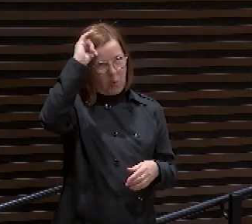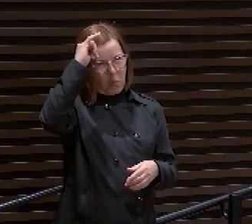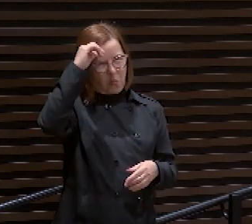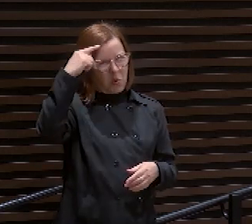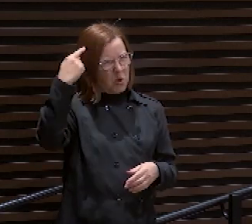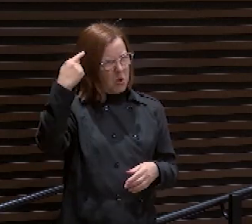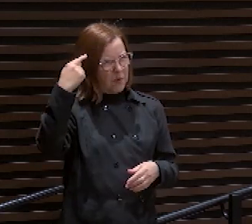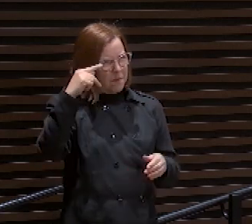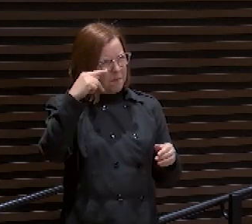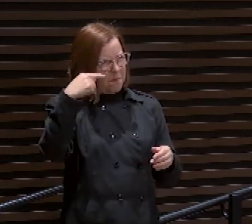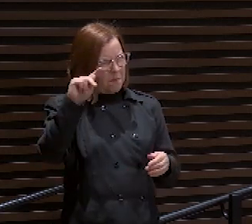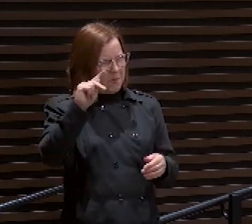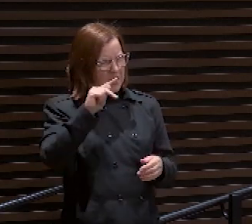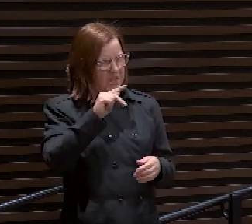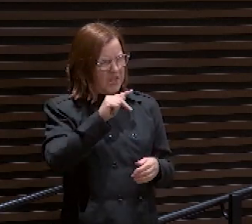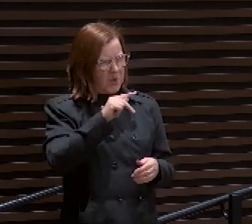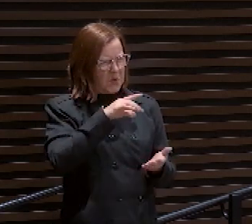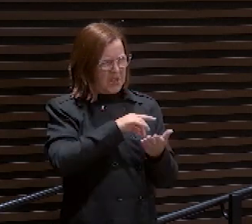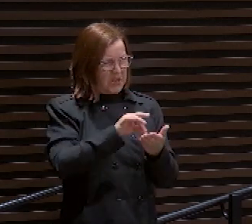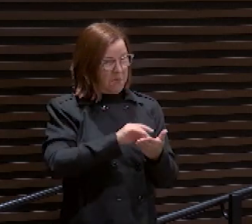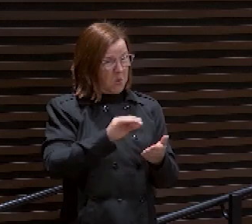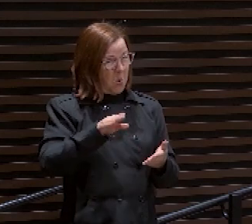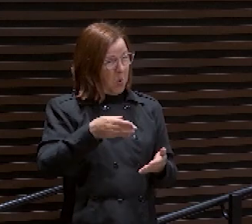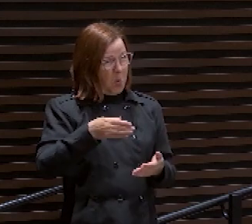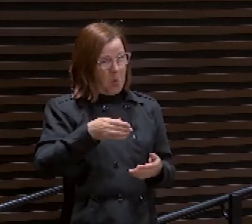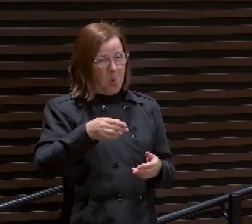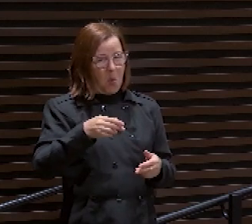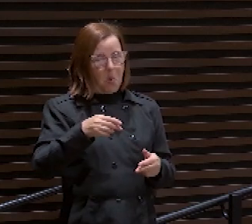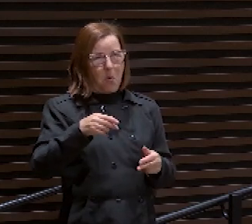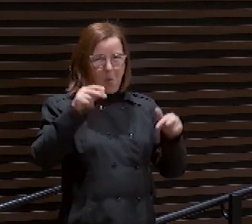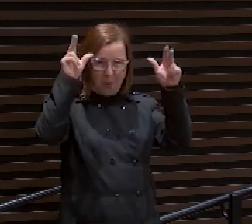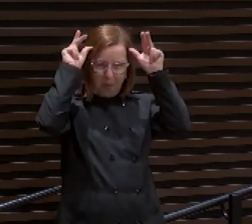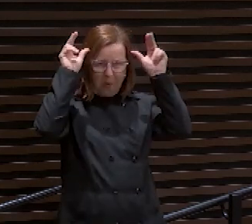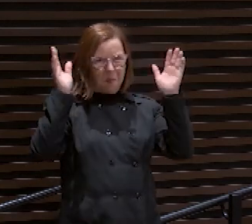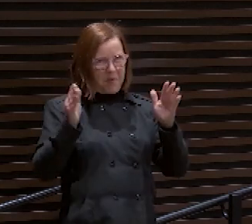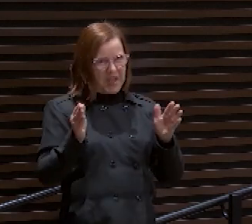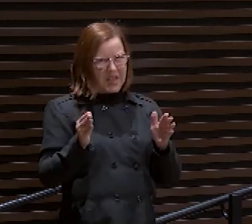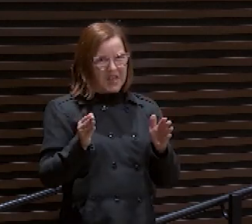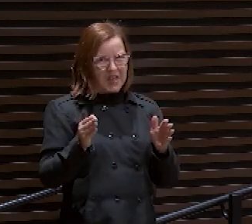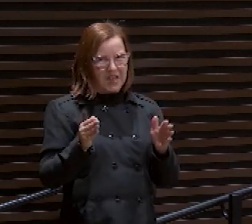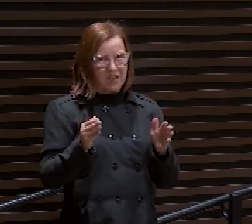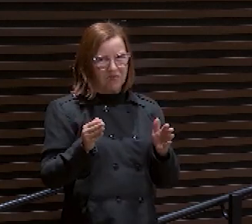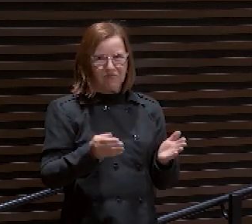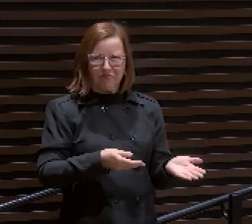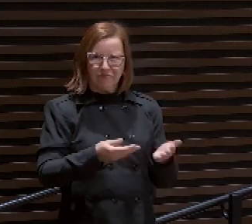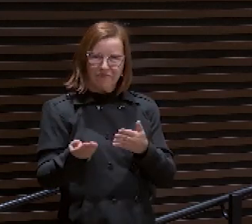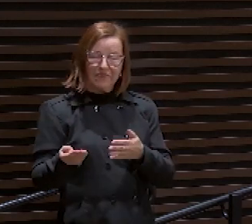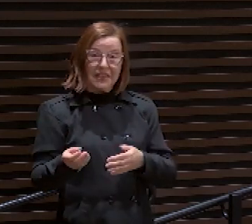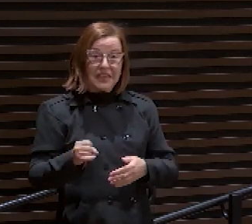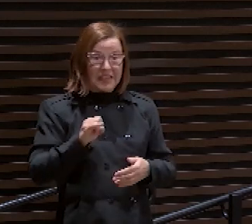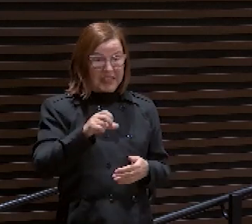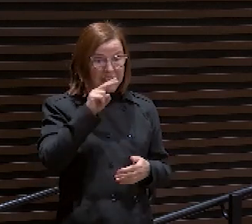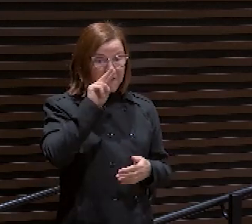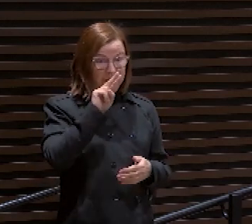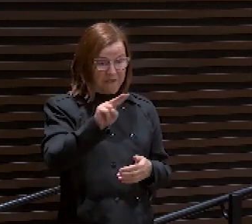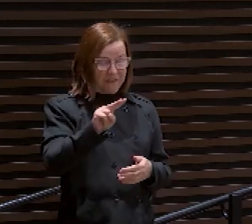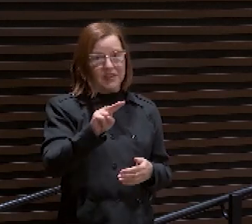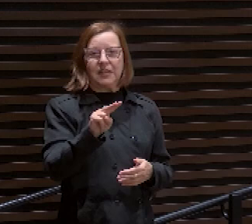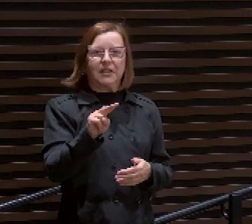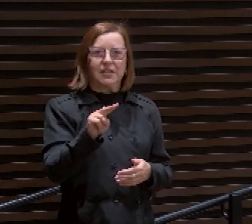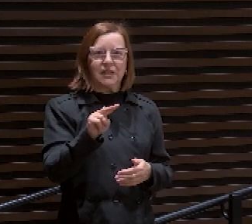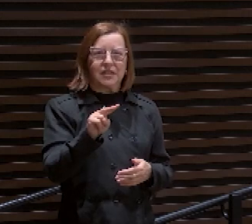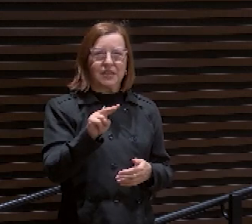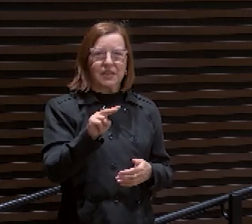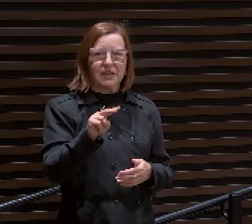inimigo, ou o seu jumento, lhe o reconduzirás. Se vires prostrado debaixo da sua carga o